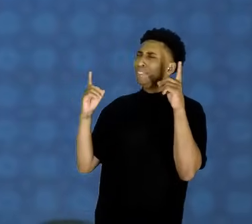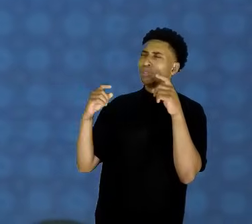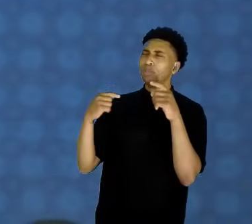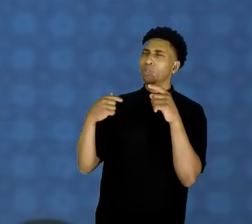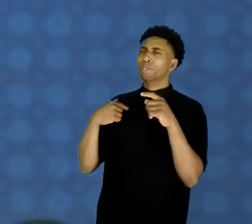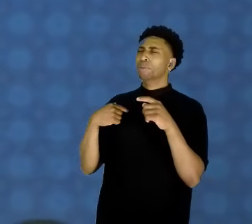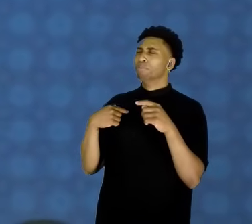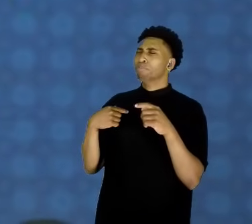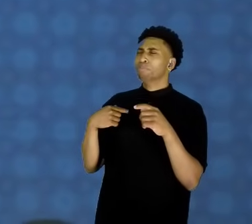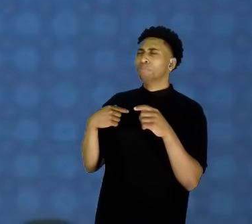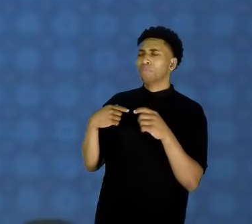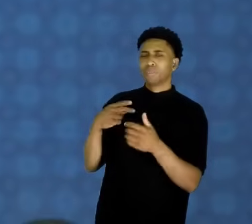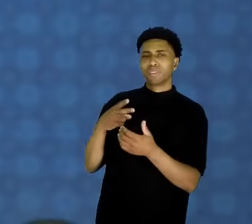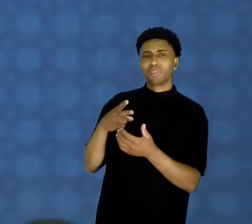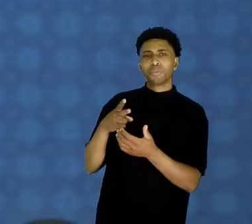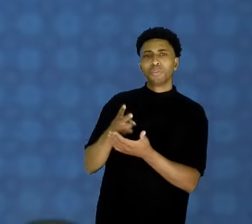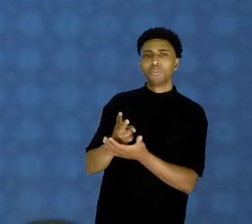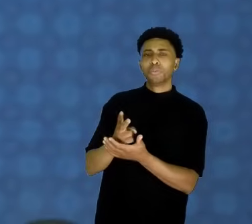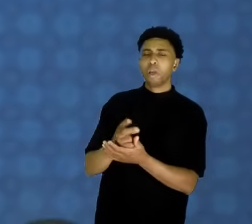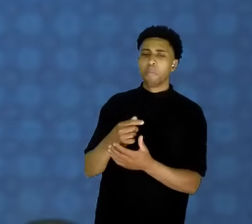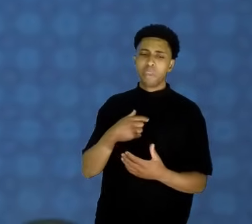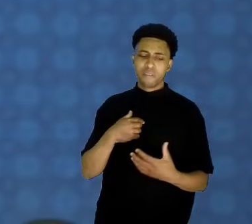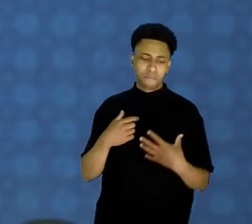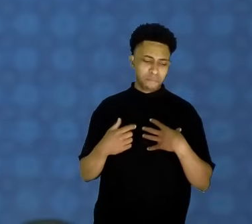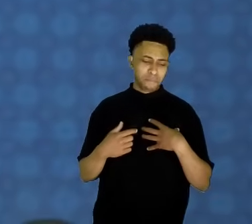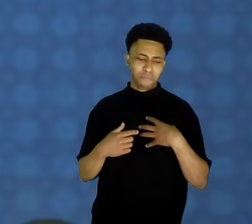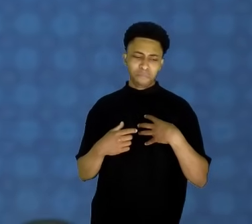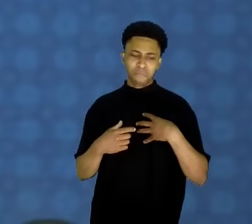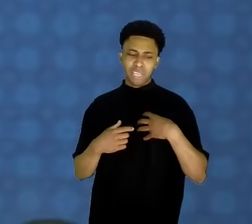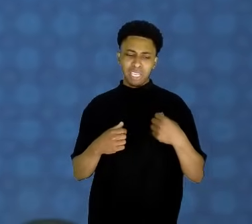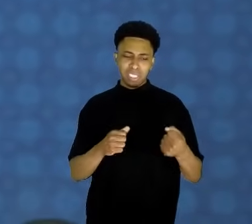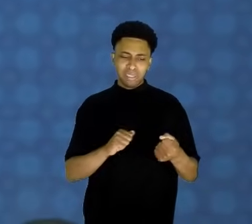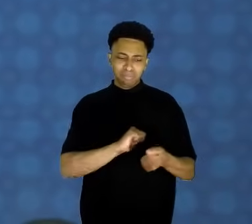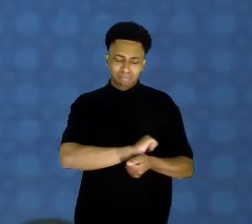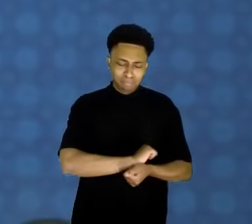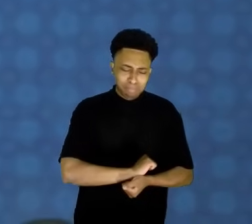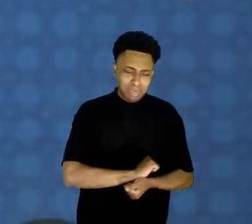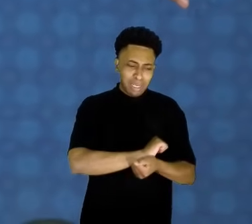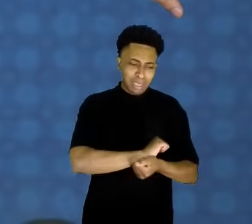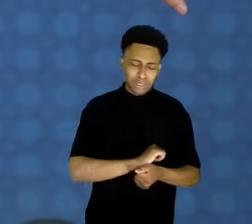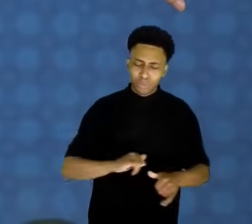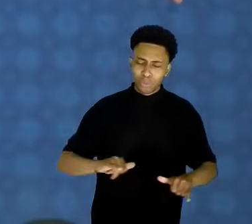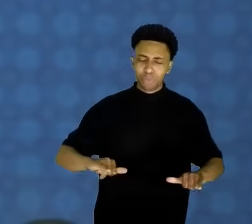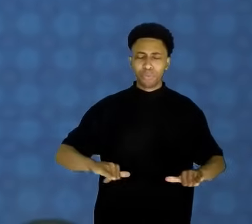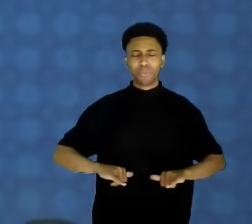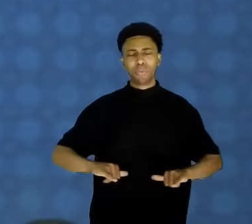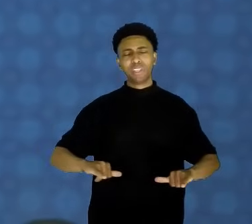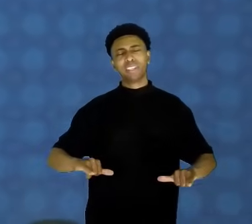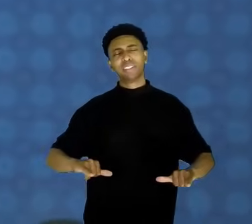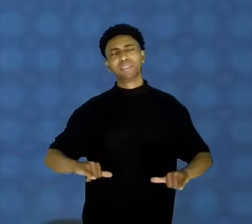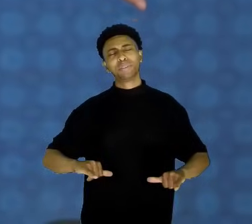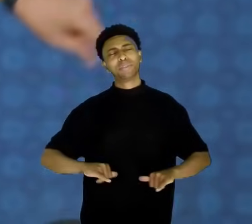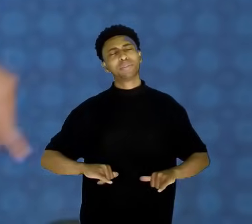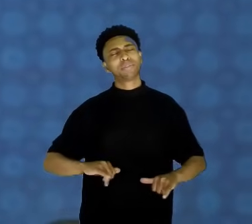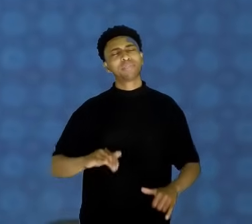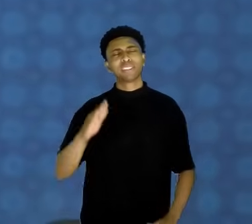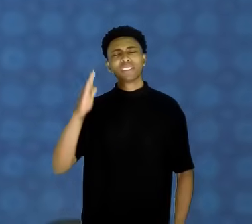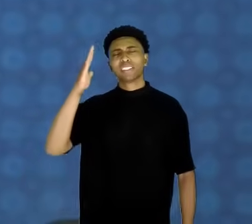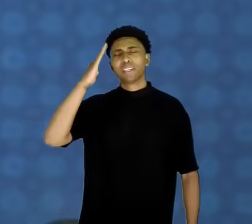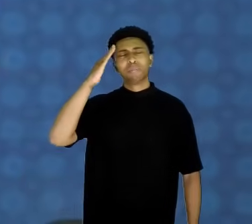Eu não vou desejar ver a minha filha escrava do que ela é, sabendo que o Senhor pode libertar de todo o